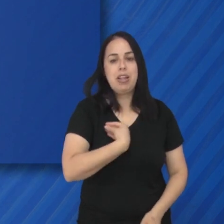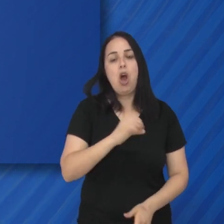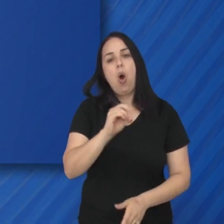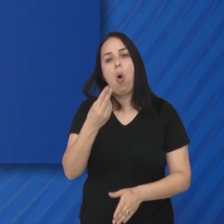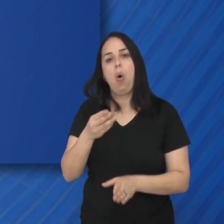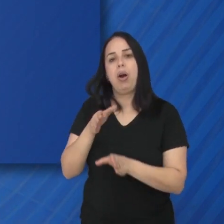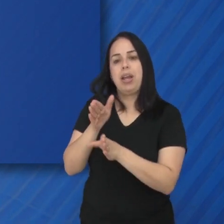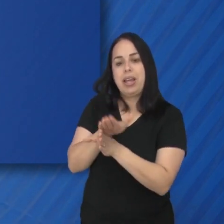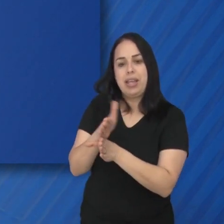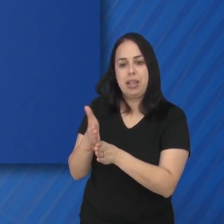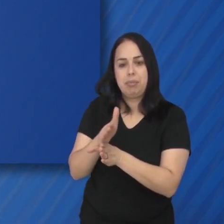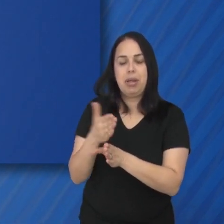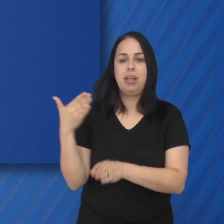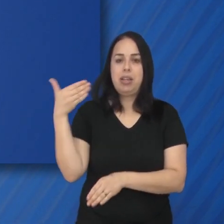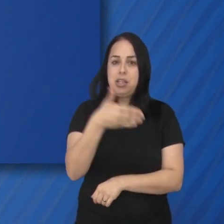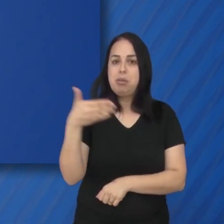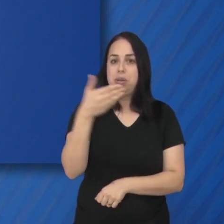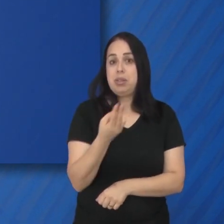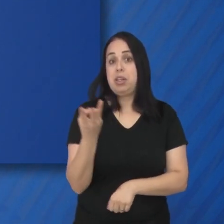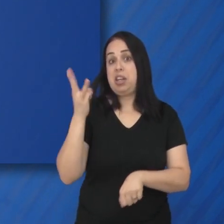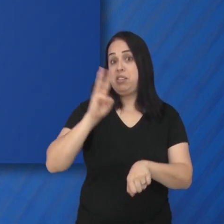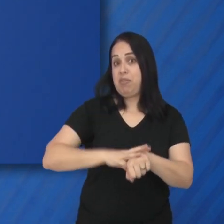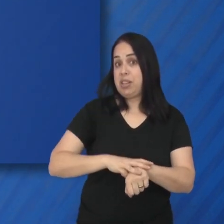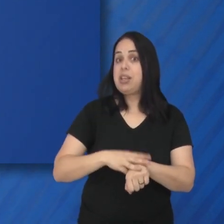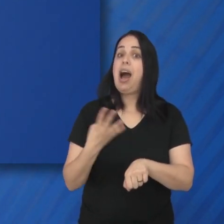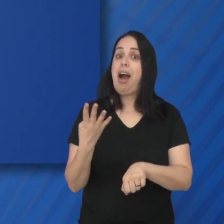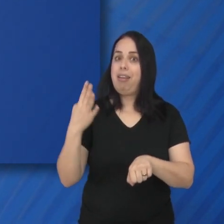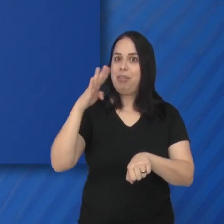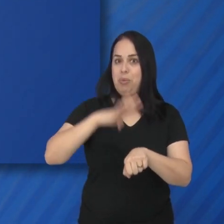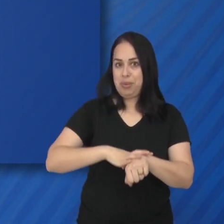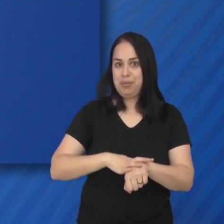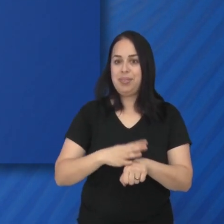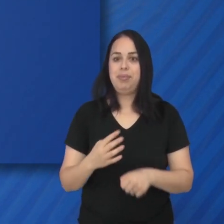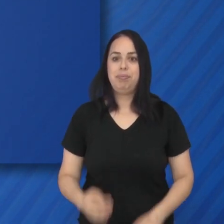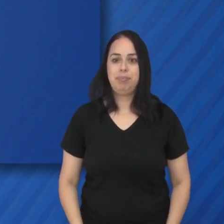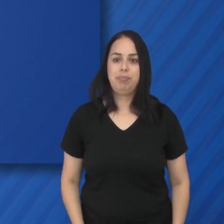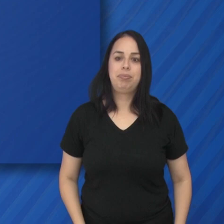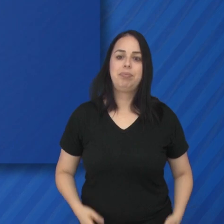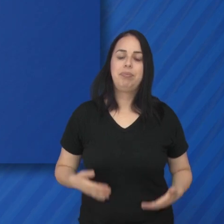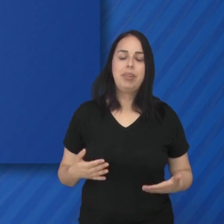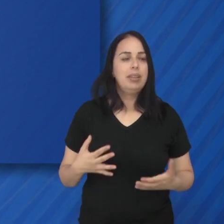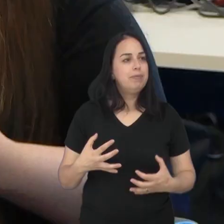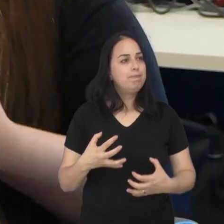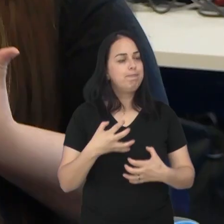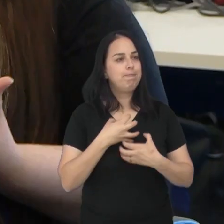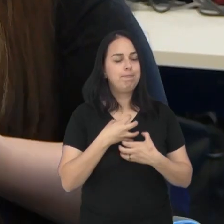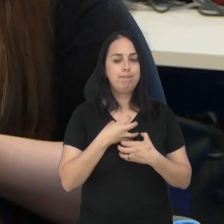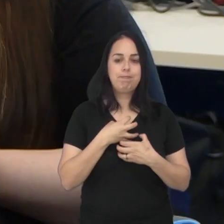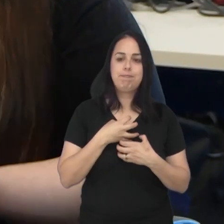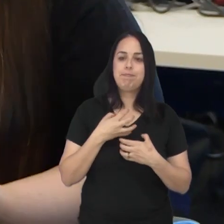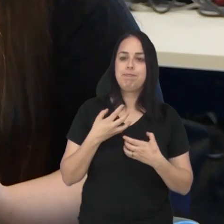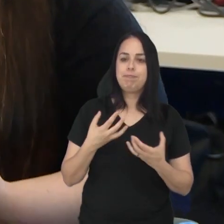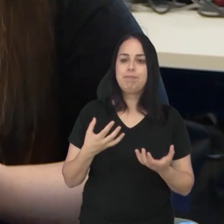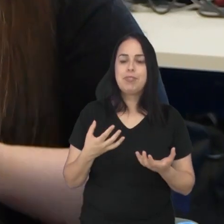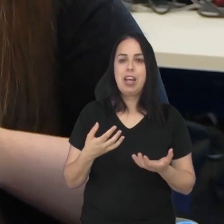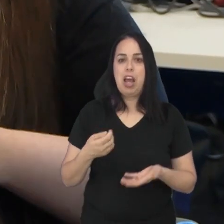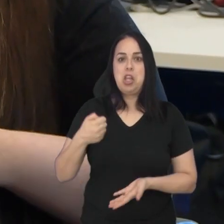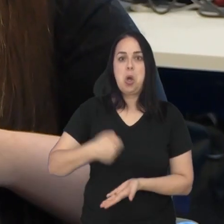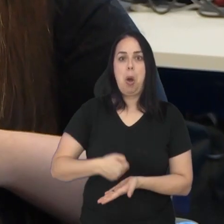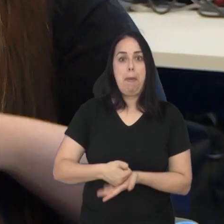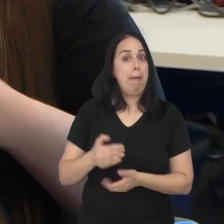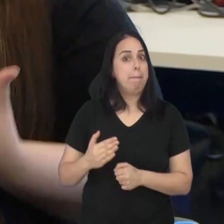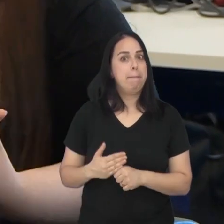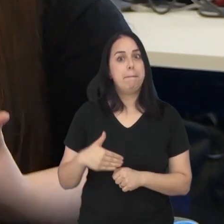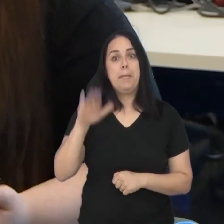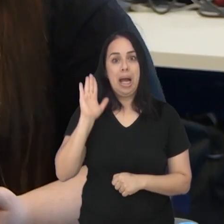prefere o modelo presencial ou híbrido, indo ao escritório de 3 a 4 vezes por semana. Às vezes a gente tem essa sensação de que